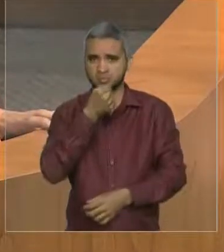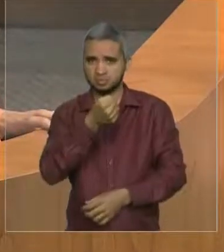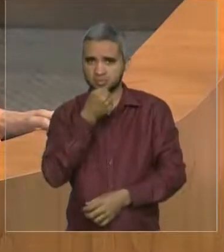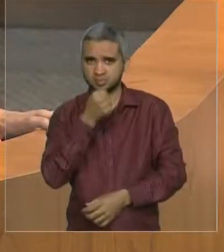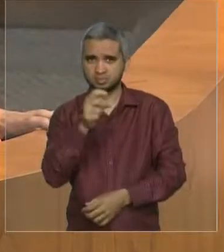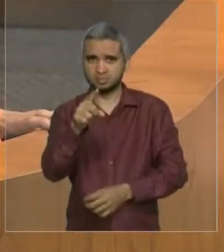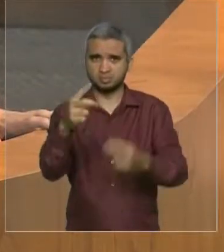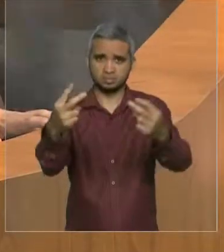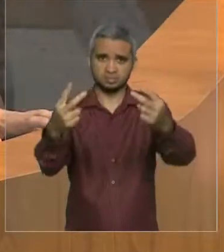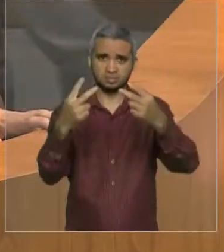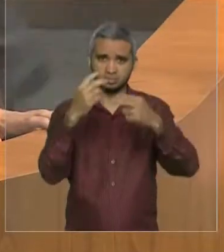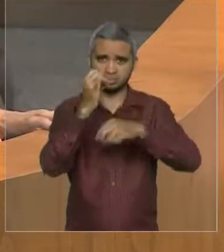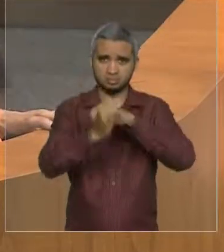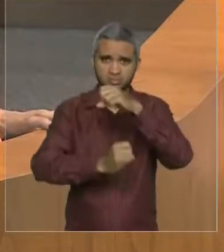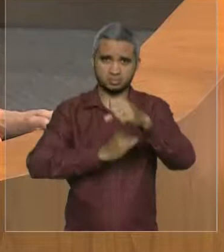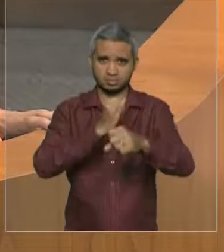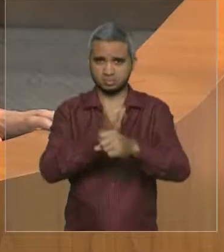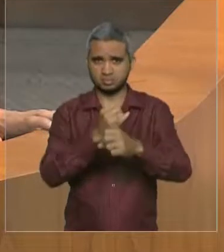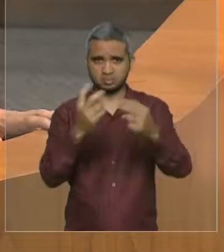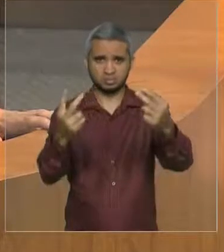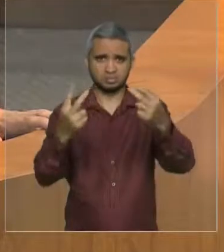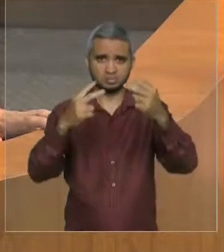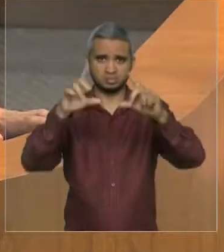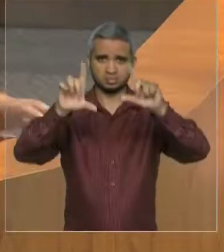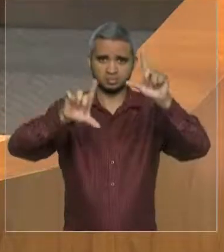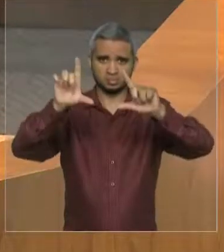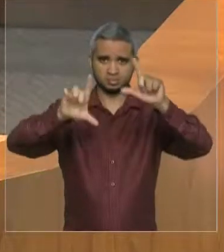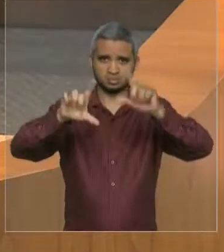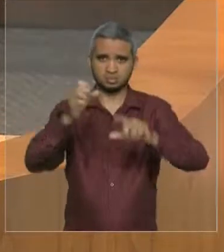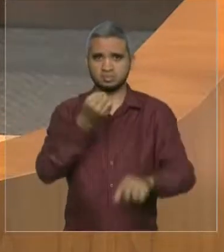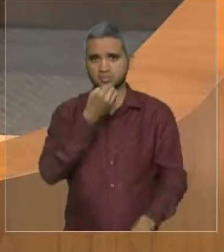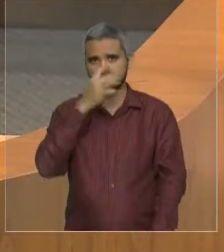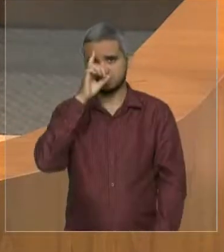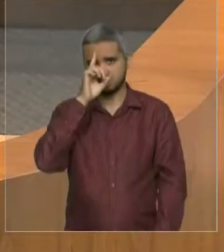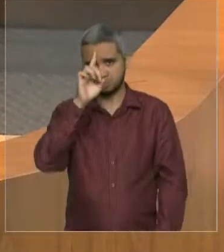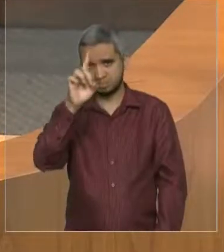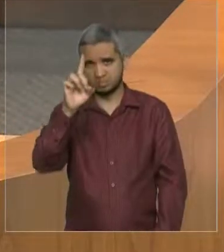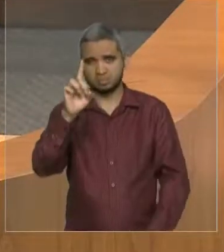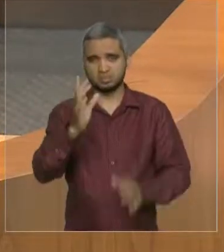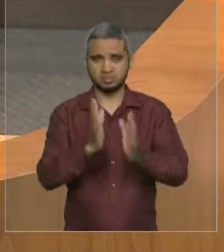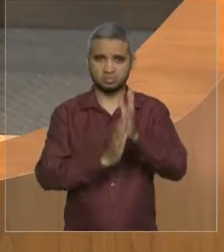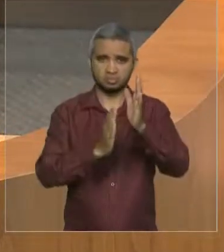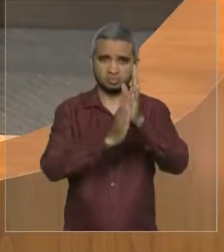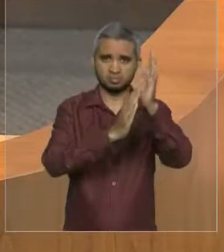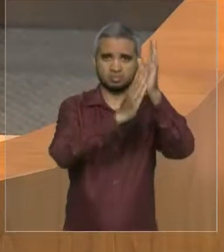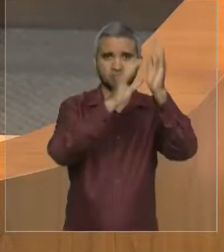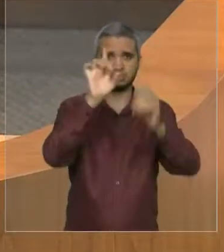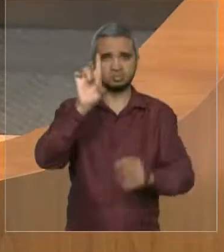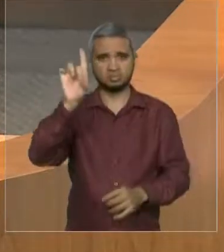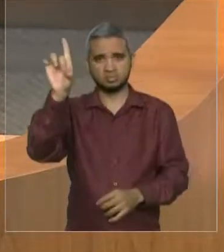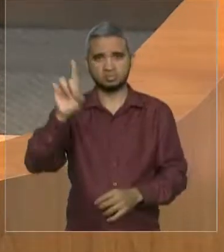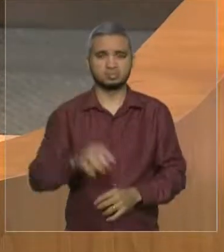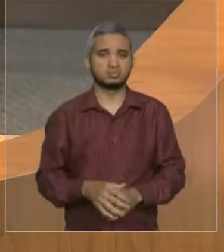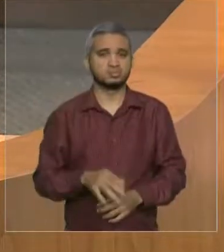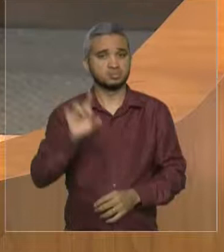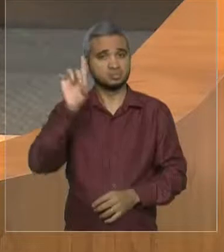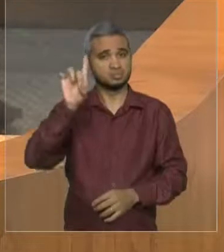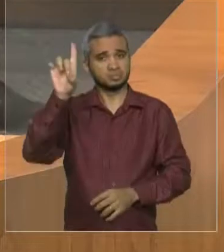meio da TV Assembleia o nosso mais cordial bom dia. Que Deus seja louvado. Que Deus estenda suas mãos poderosas sobre o estado do